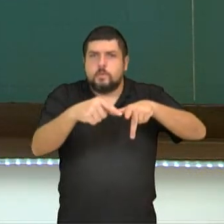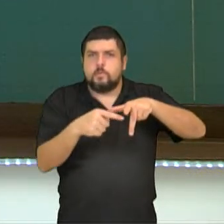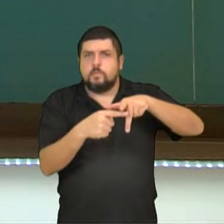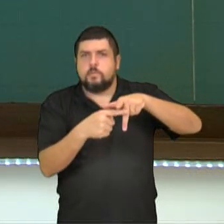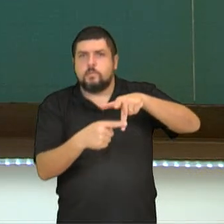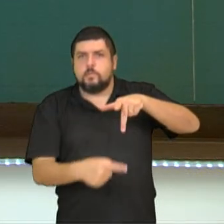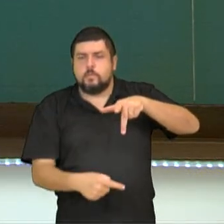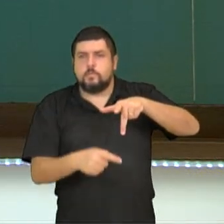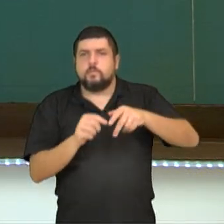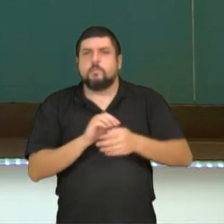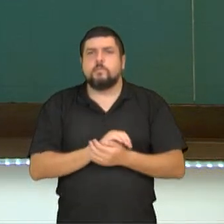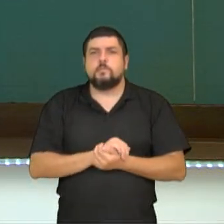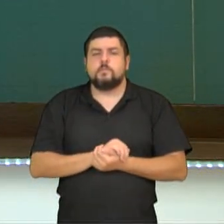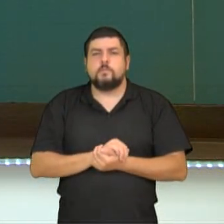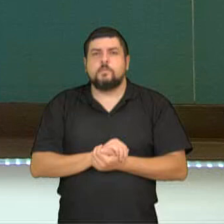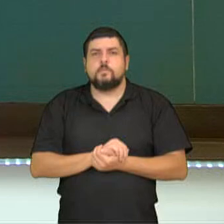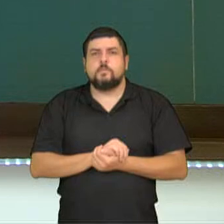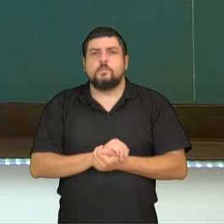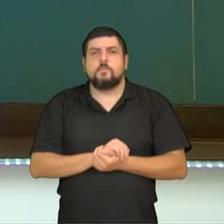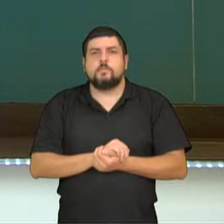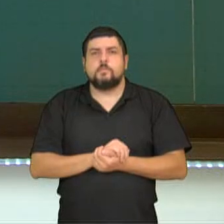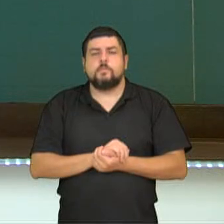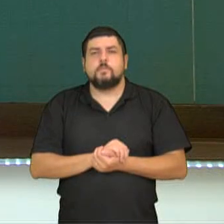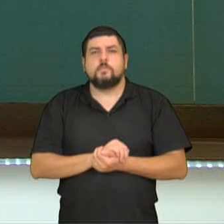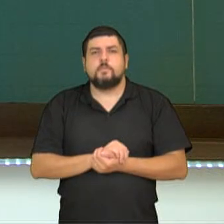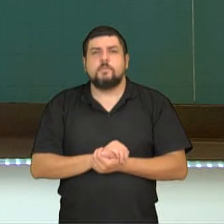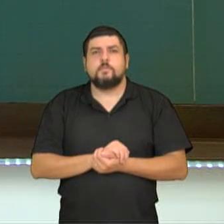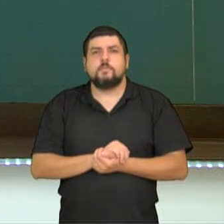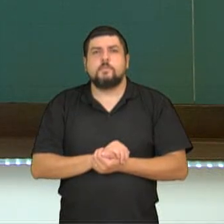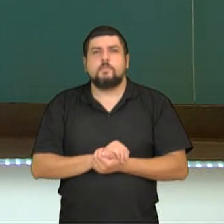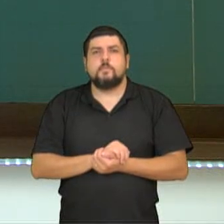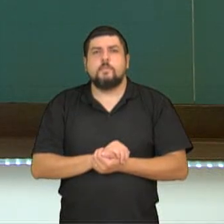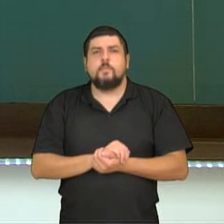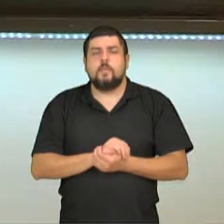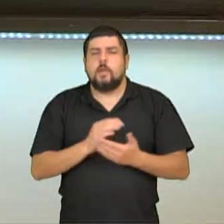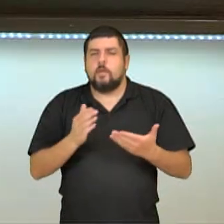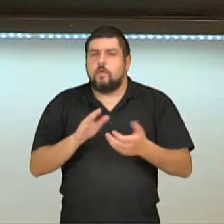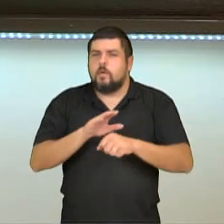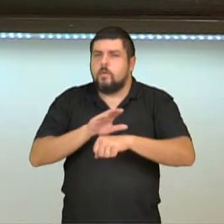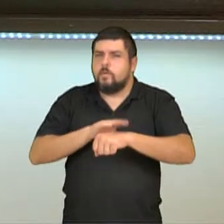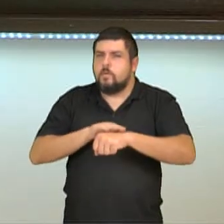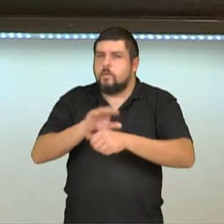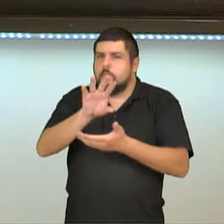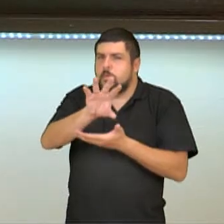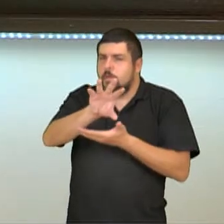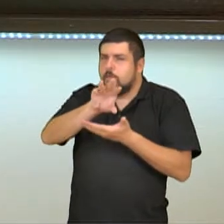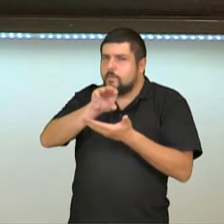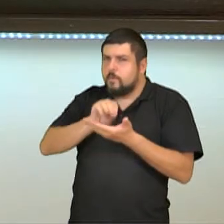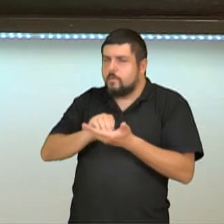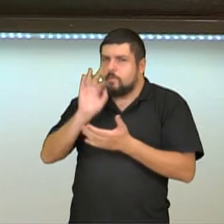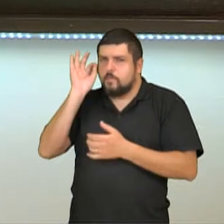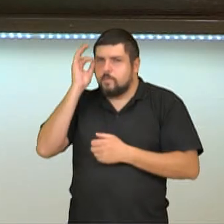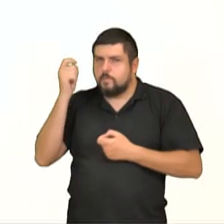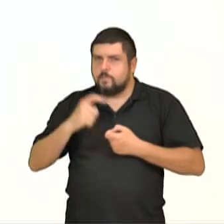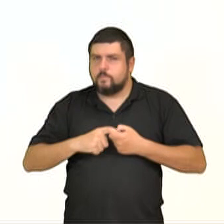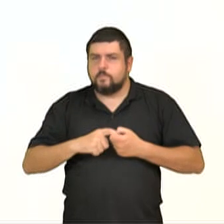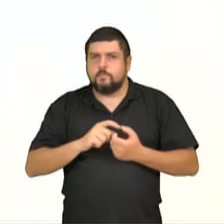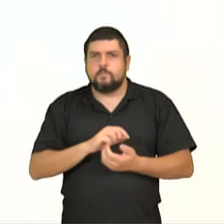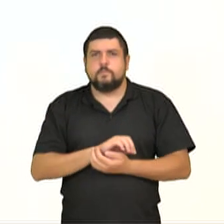ó, comprimento, largura e altura. Três dimensões também, tudo bem? Tempo para vocês copiarem esse slide e a gente já